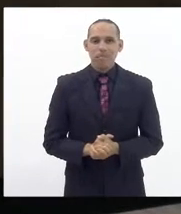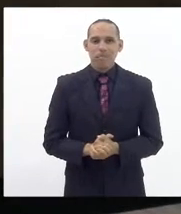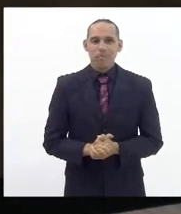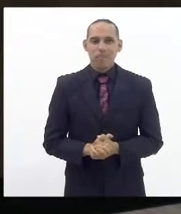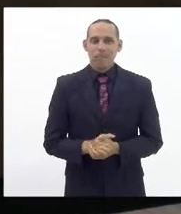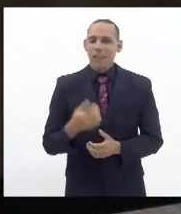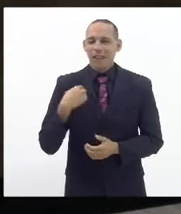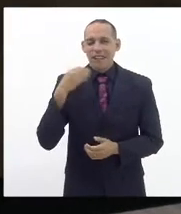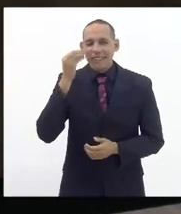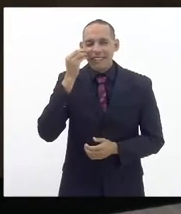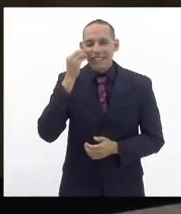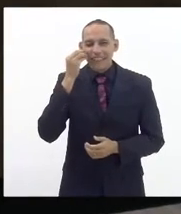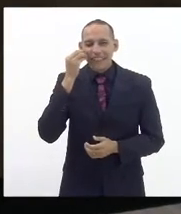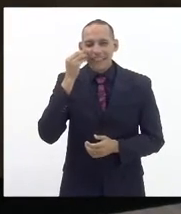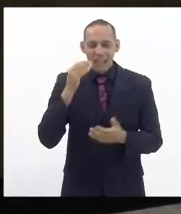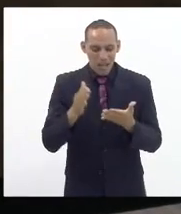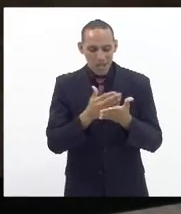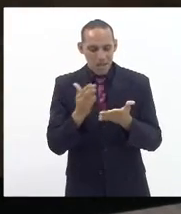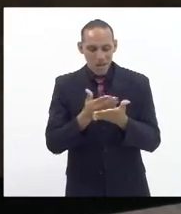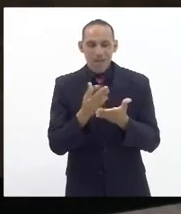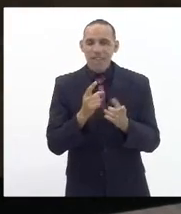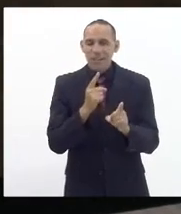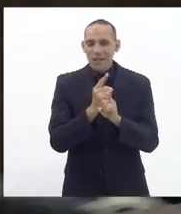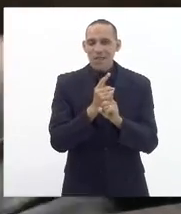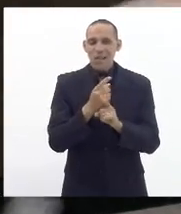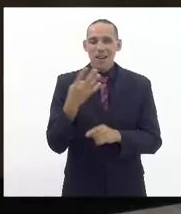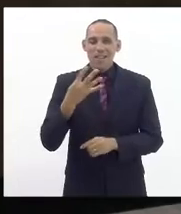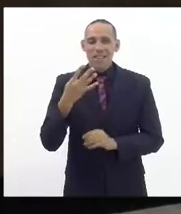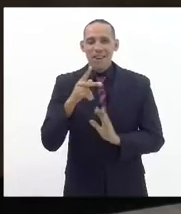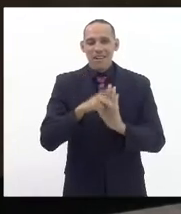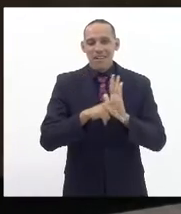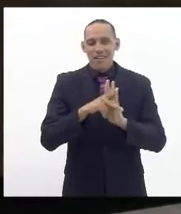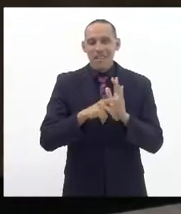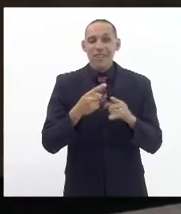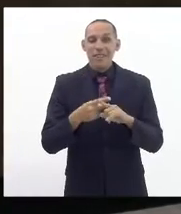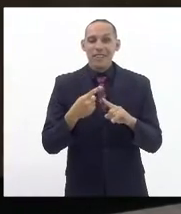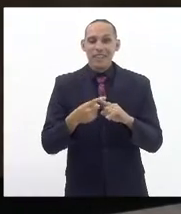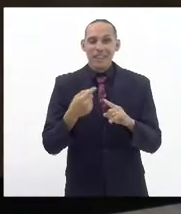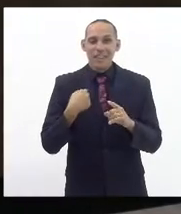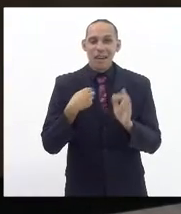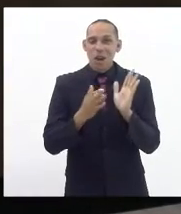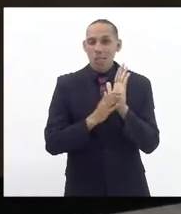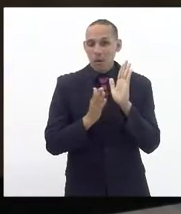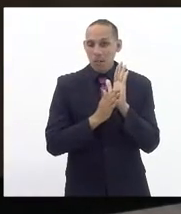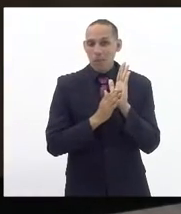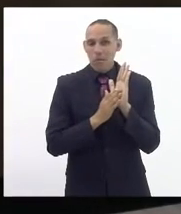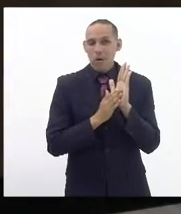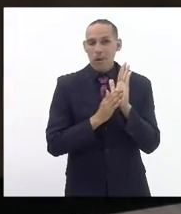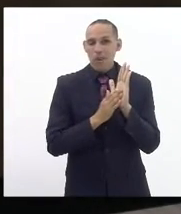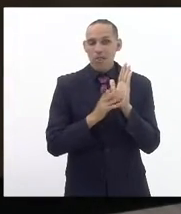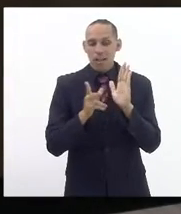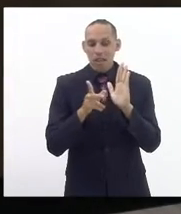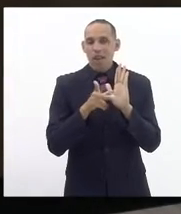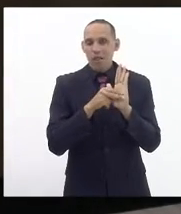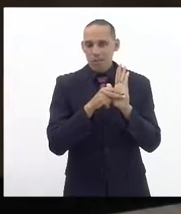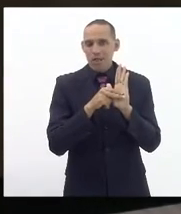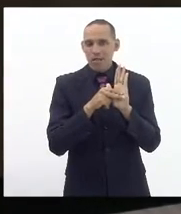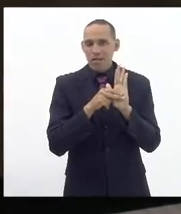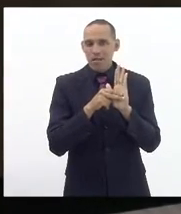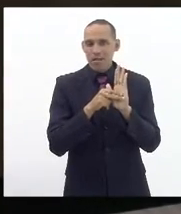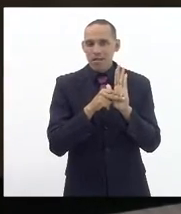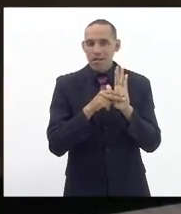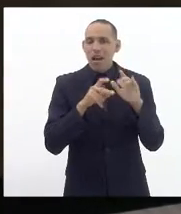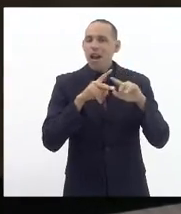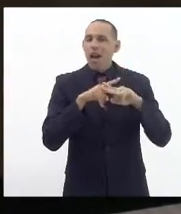estou tentando chegar lá no quarto projeto, porque eu estou propondo aqui uma emenda corretiva